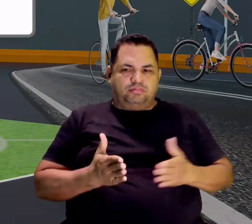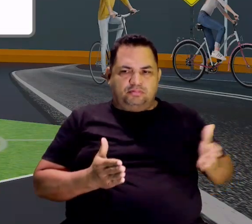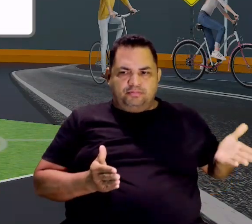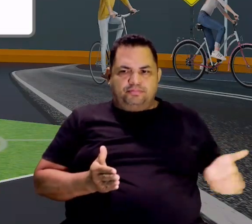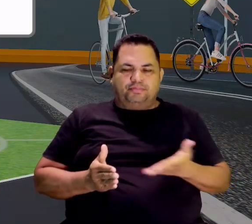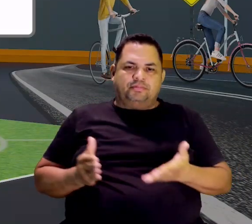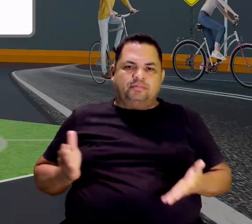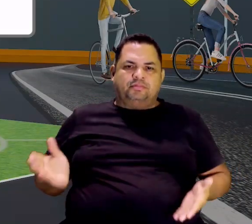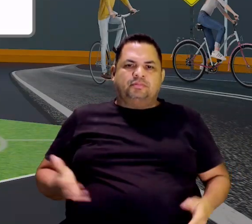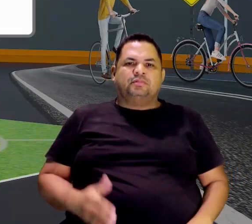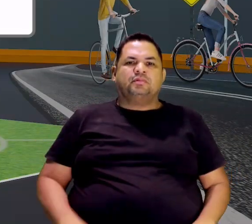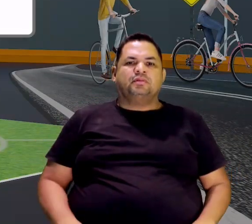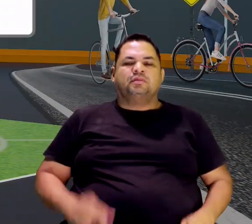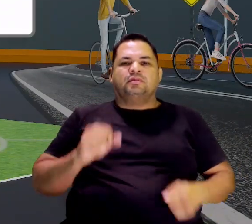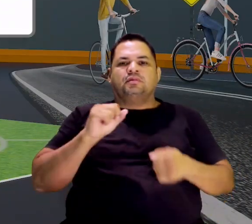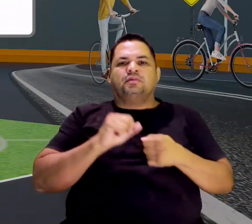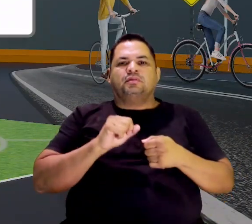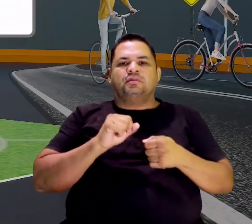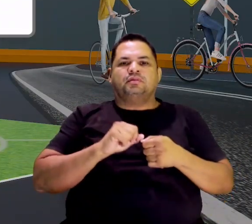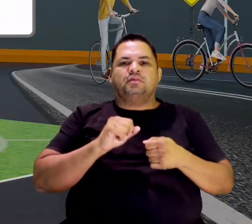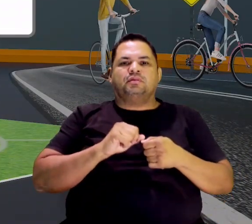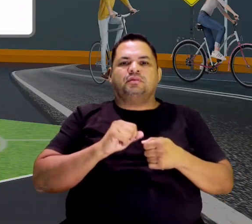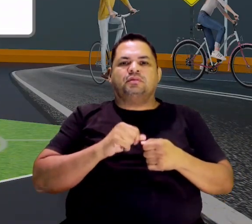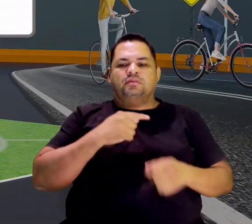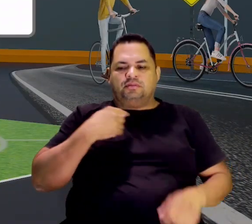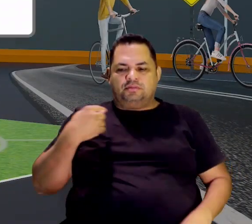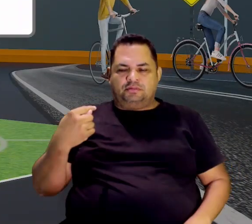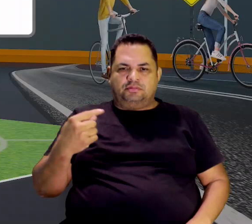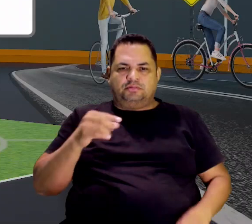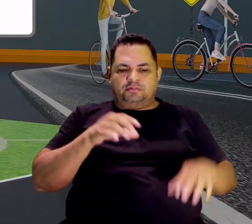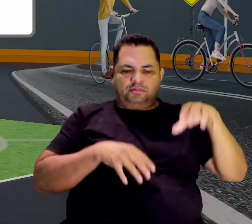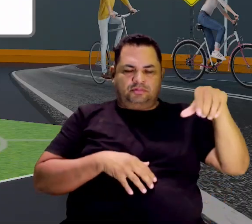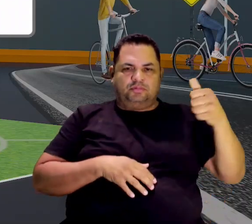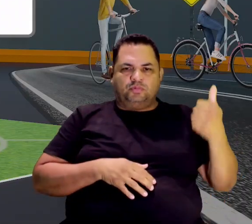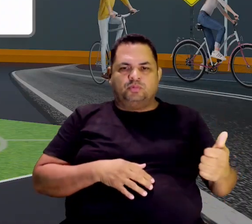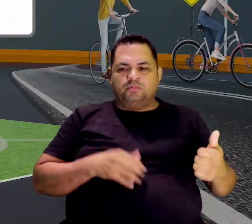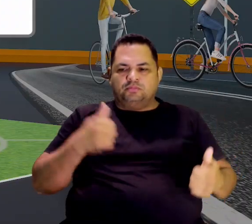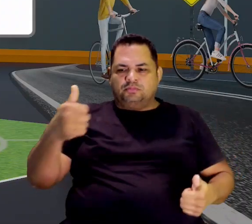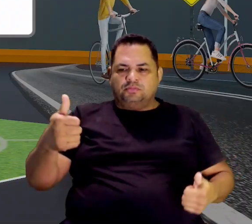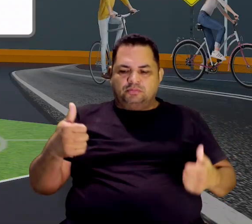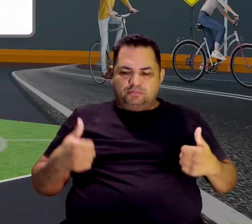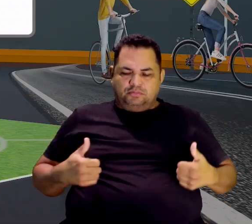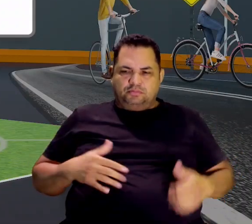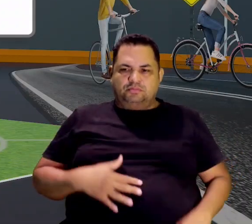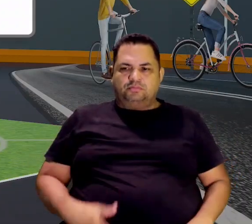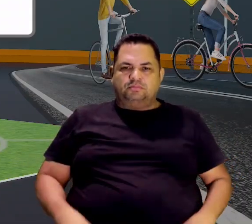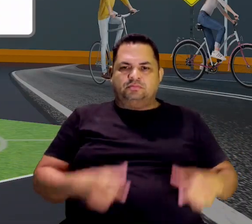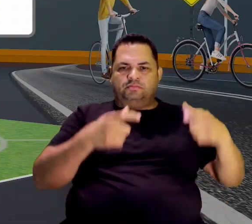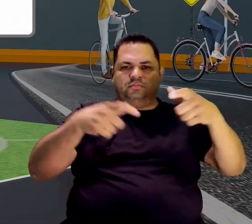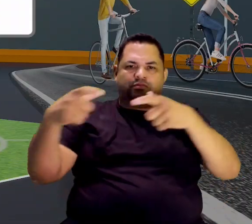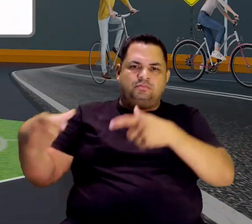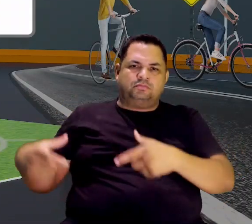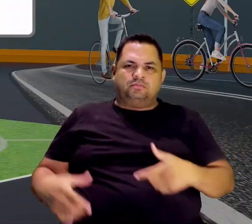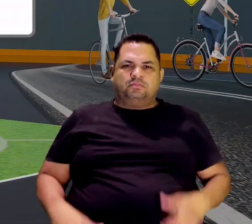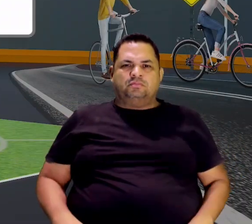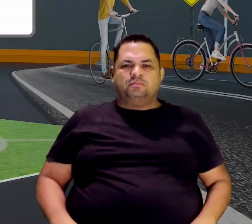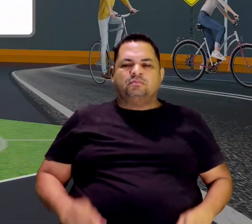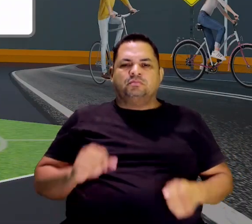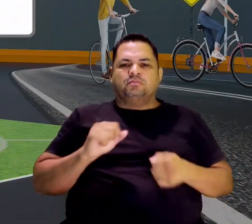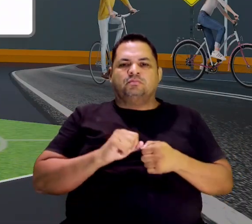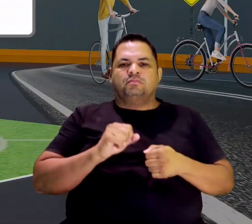um movimento aí de giro com os dedos lançando essa bola para cima. Depois, no outro momento, tu pode fazer esse movimento do